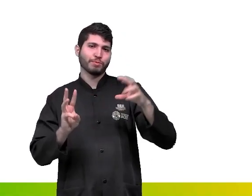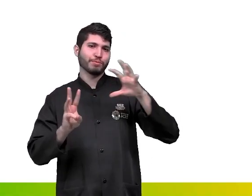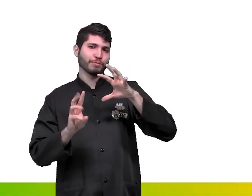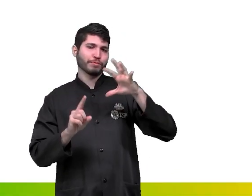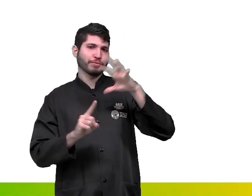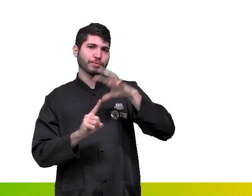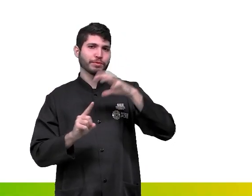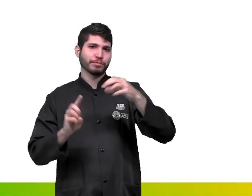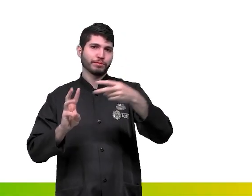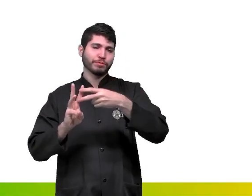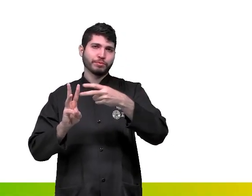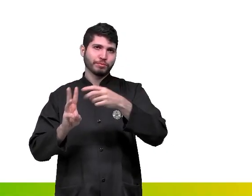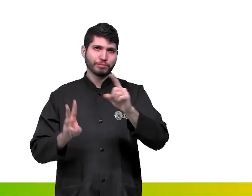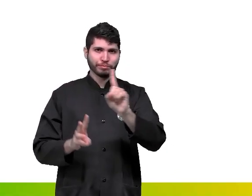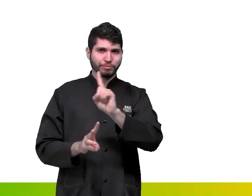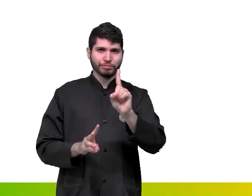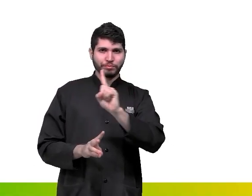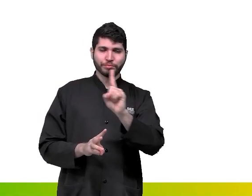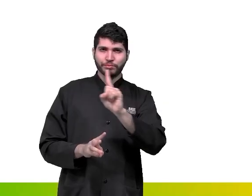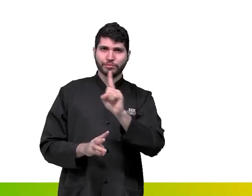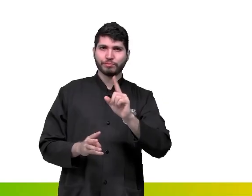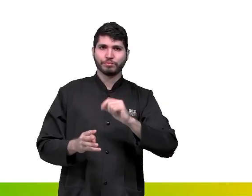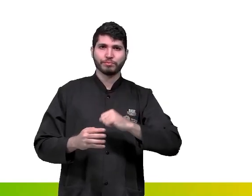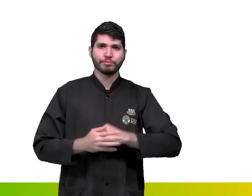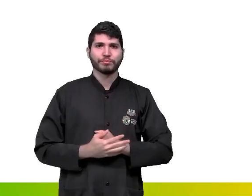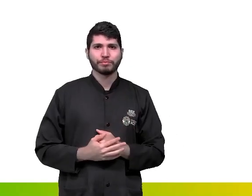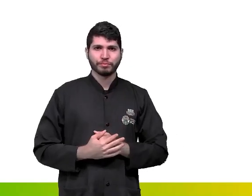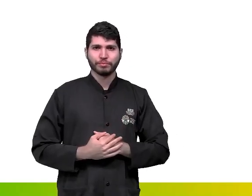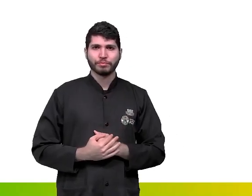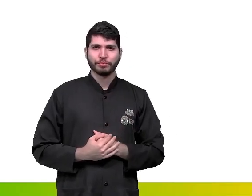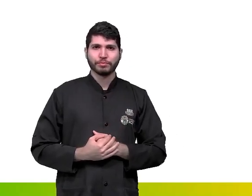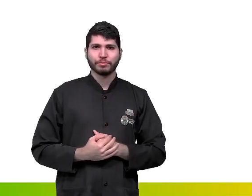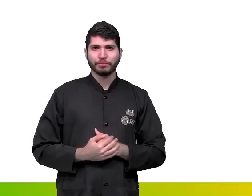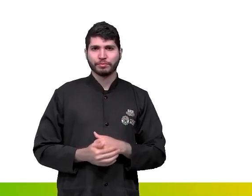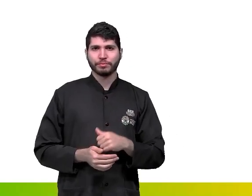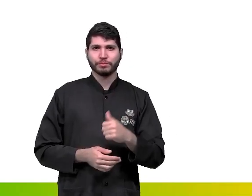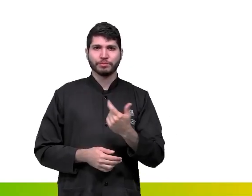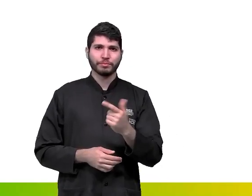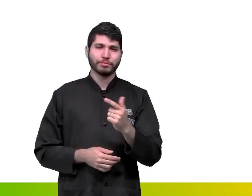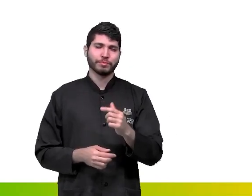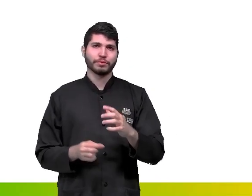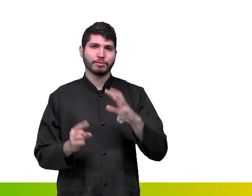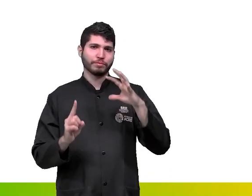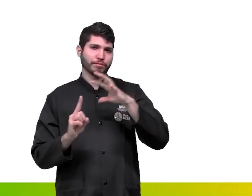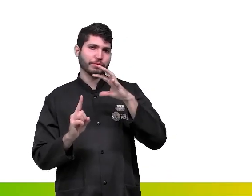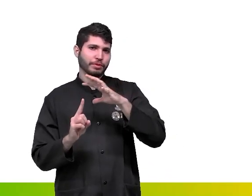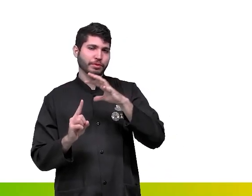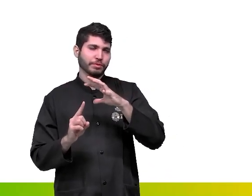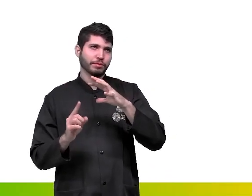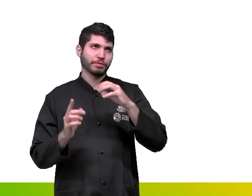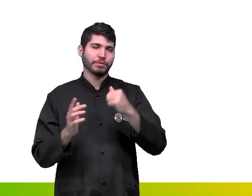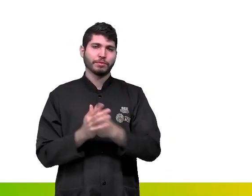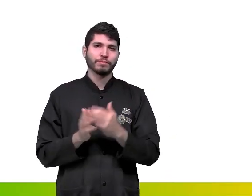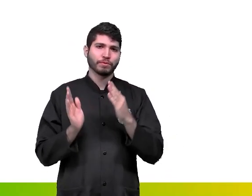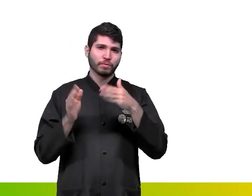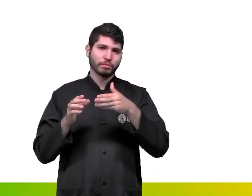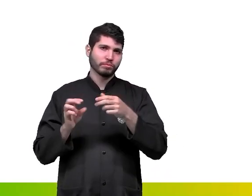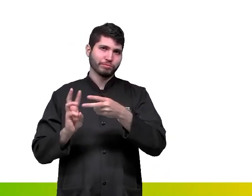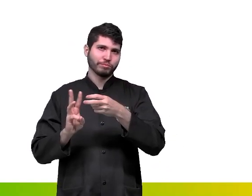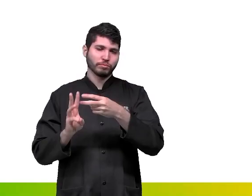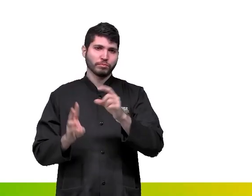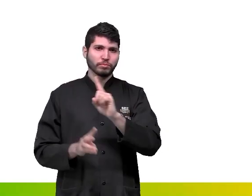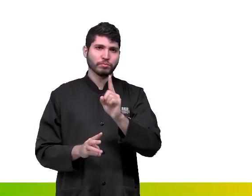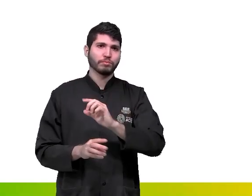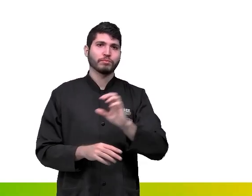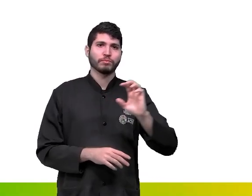que a relação é entre comércio entre Brasil e Bolívia e não necessariamente com a influência indígena. É uma forma de comunicação formal usada em